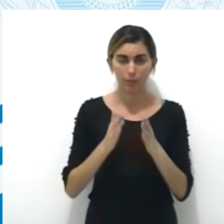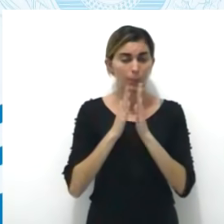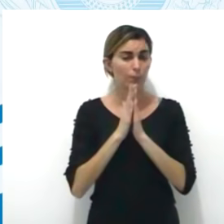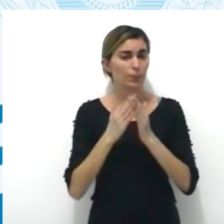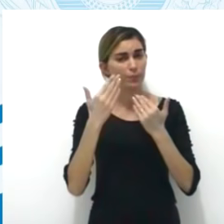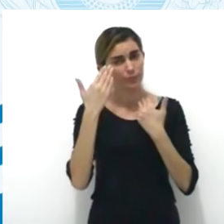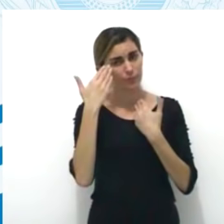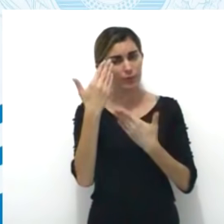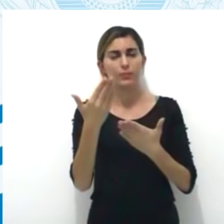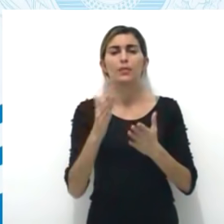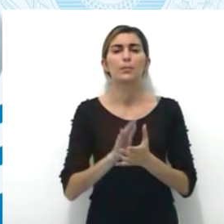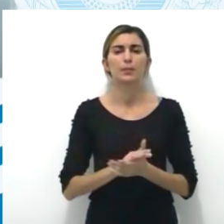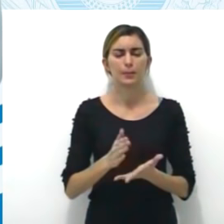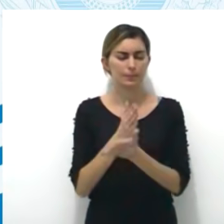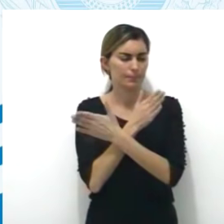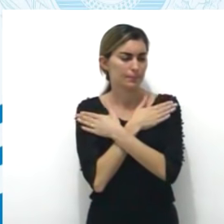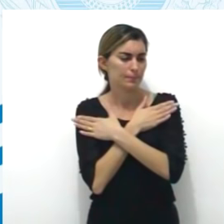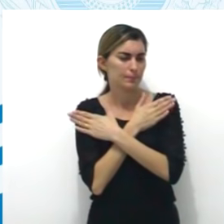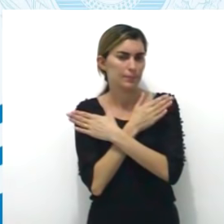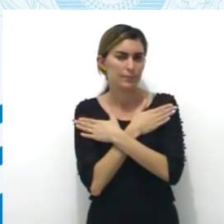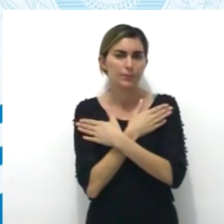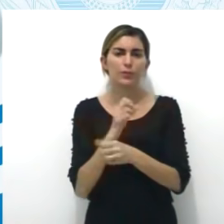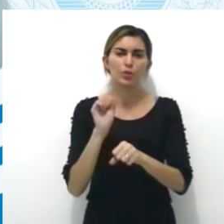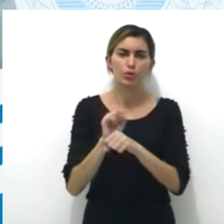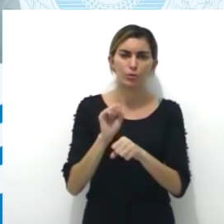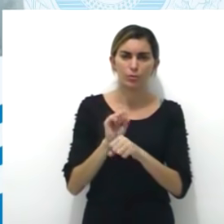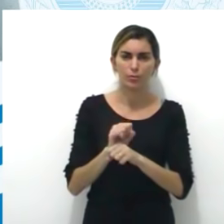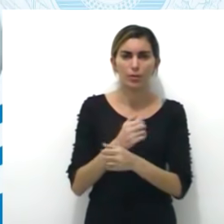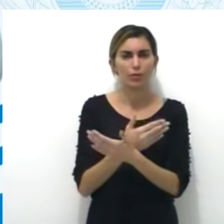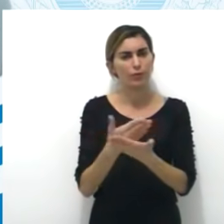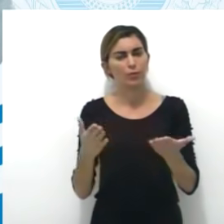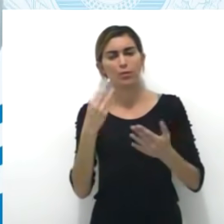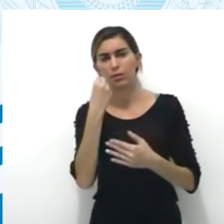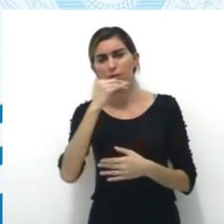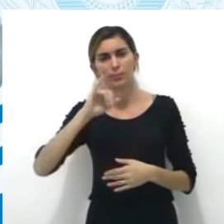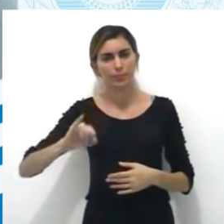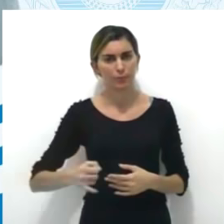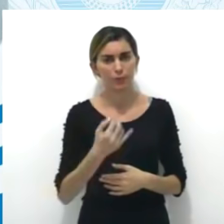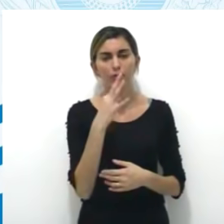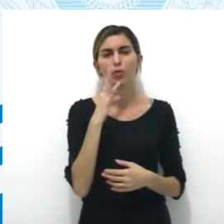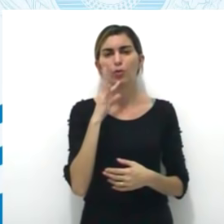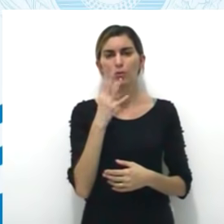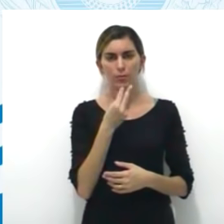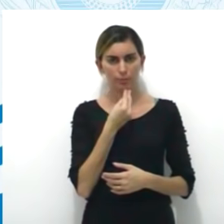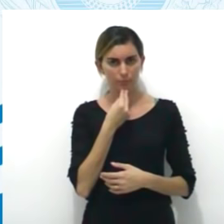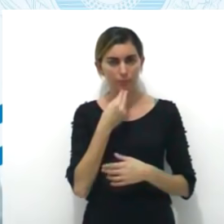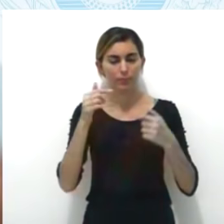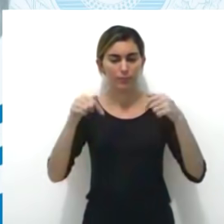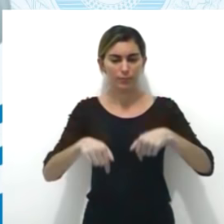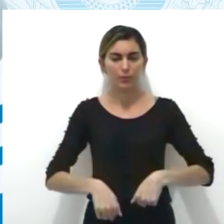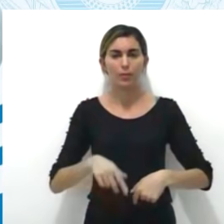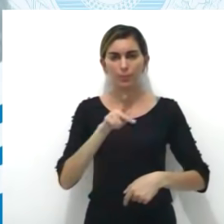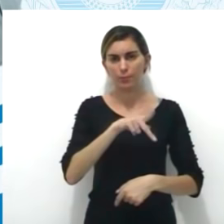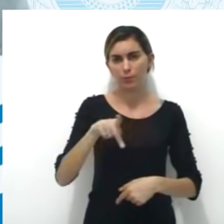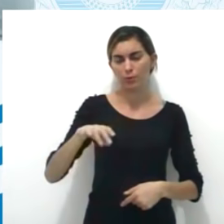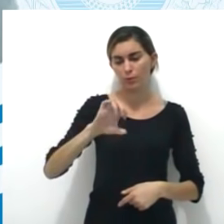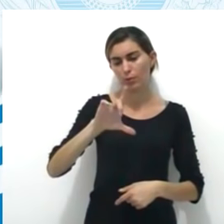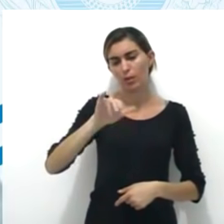Muitíssimo obrigado, um grande abraço, espero que vocês aproveitem esse conhecimento.